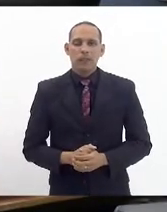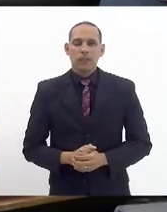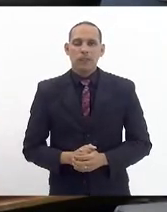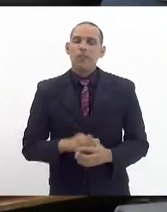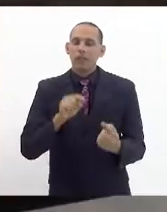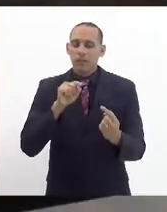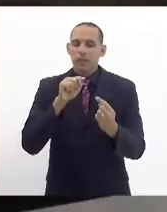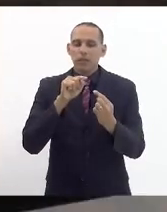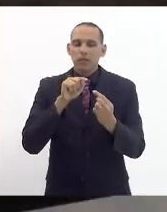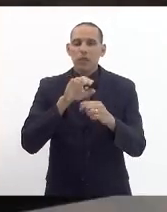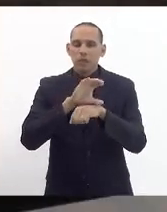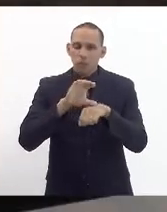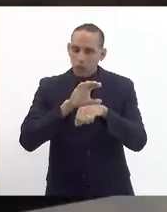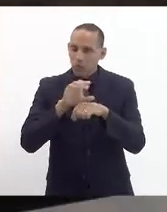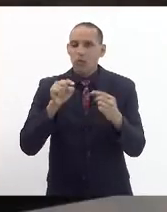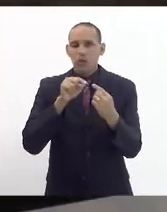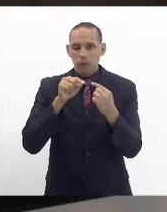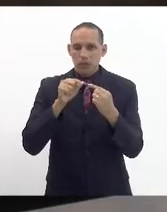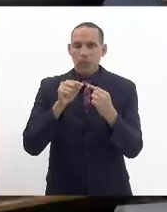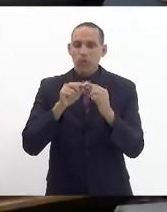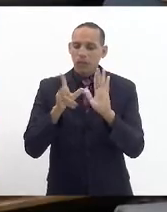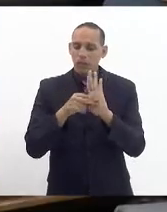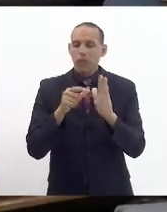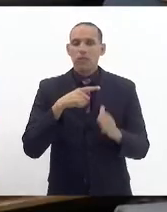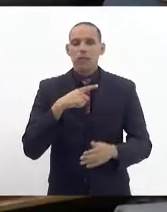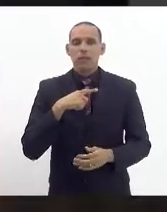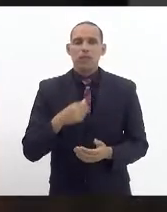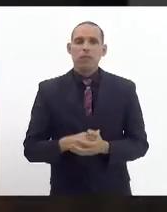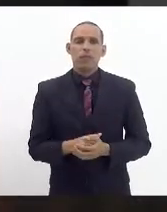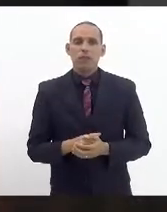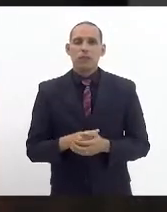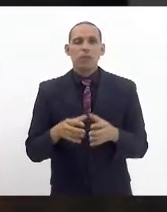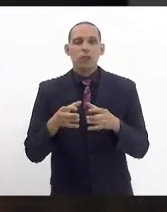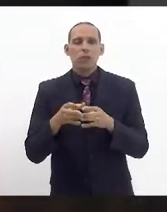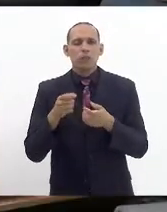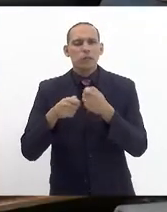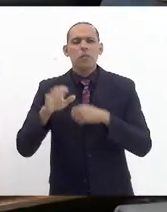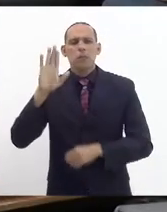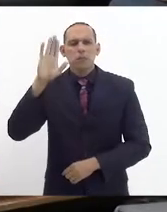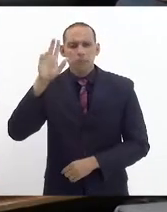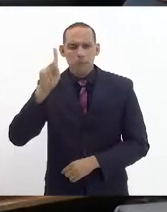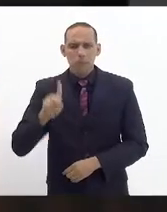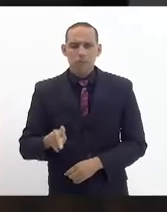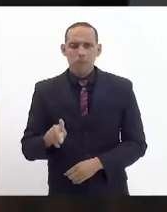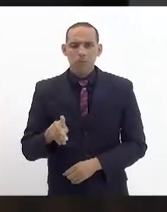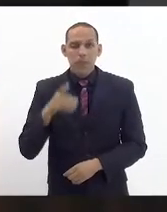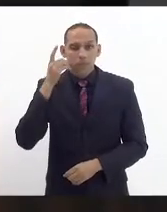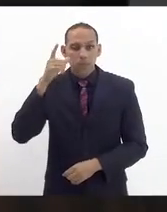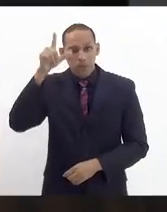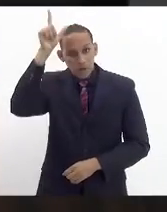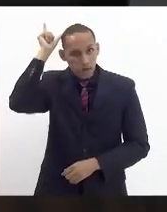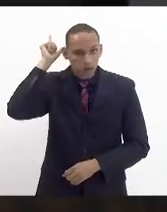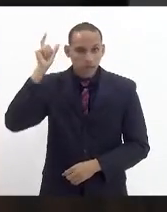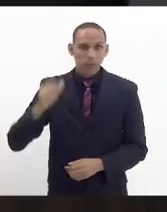Parecer pela constitucionalidade com emendas. Pela Comissão de Economia, deputado... Só presidente. Deputado Luiz